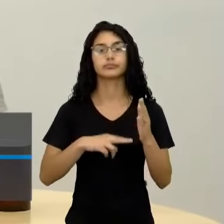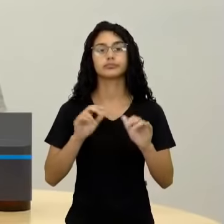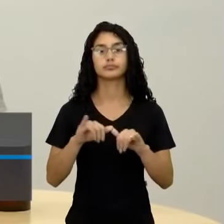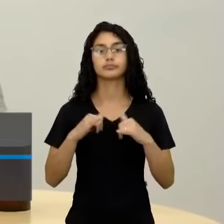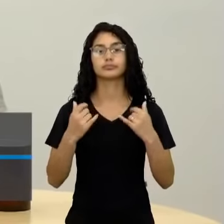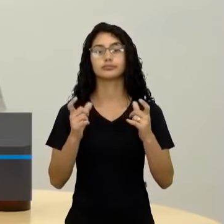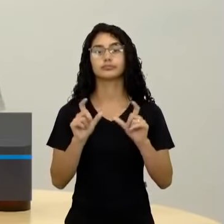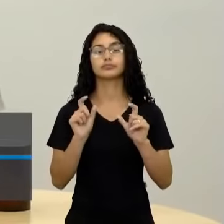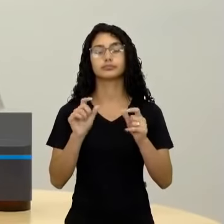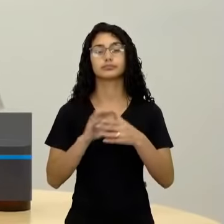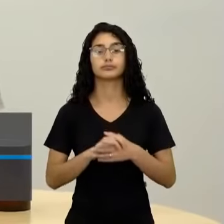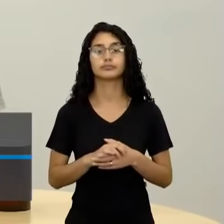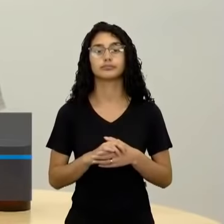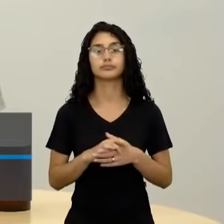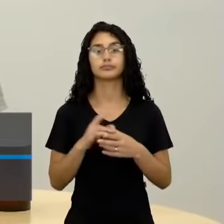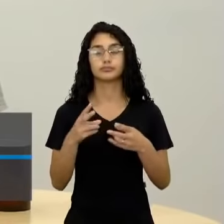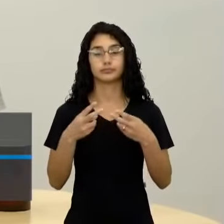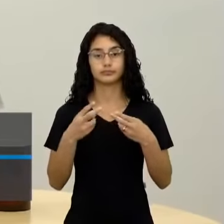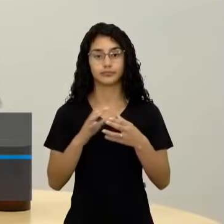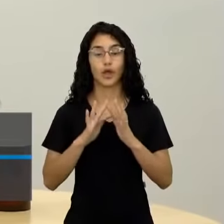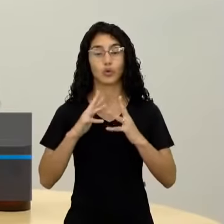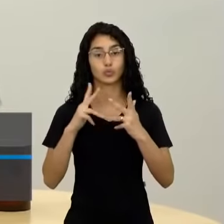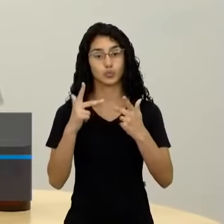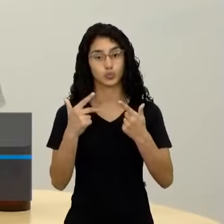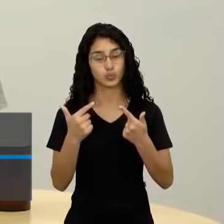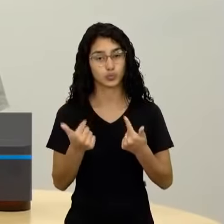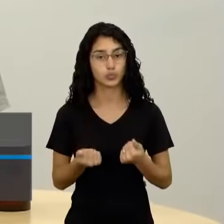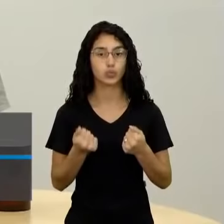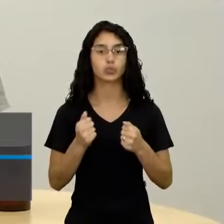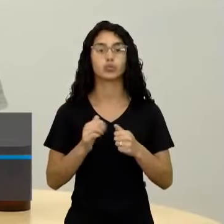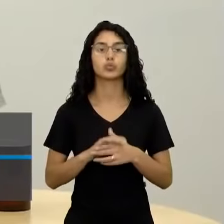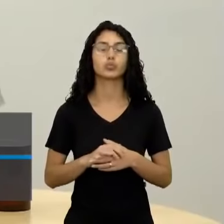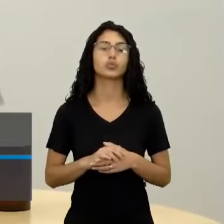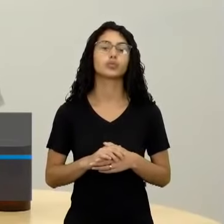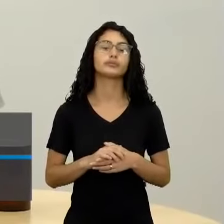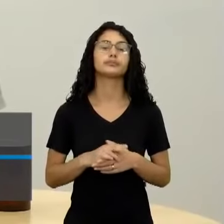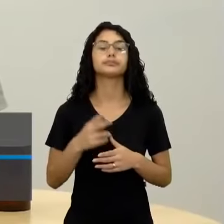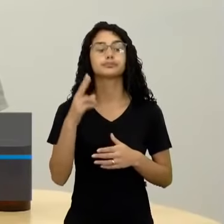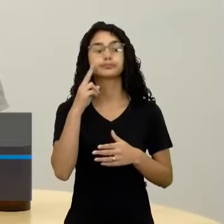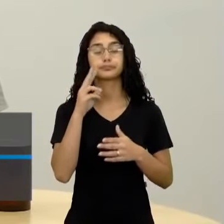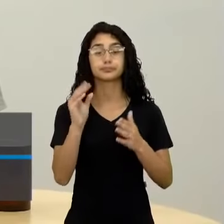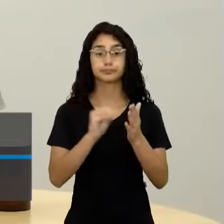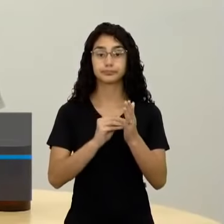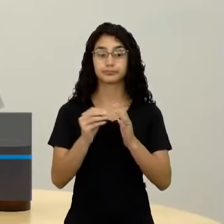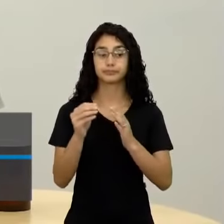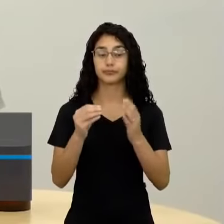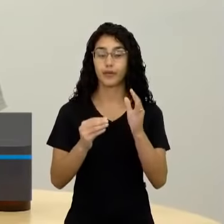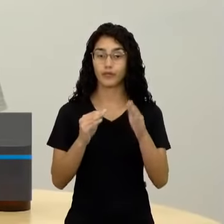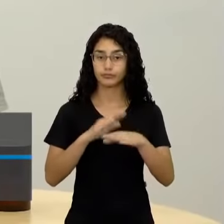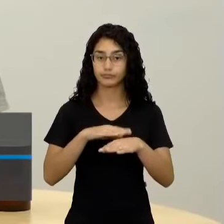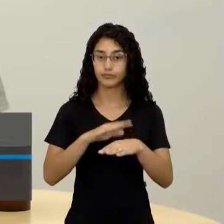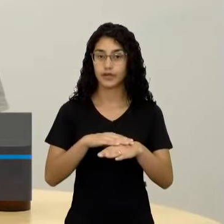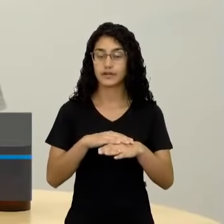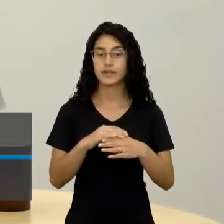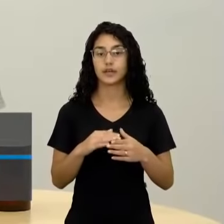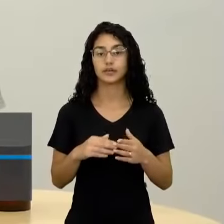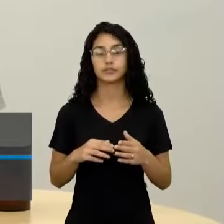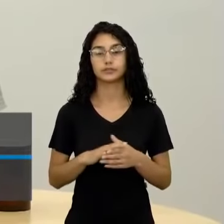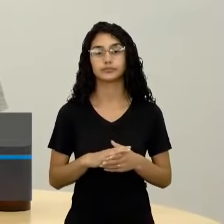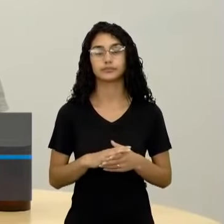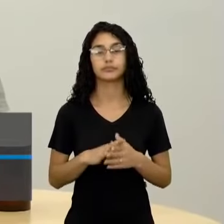recepciona isso como que a gente interpreta tudo isso aí a gente tá delimitando aí e trabalhando durante essa sequência